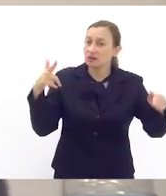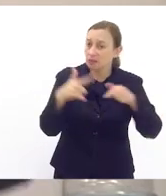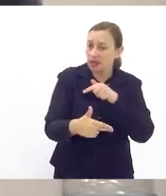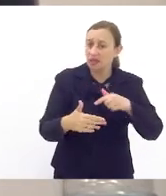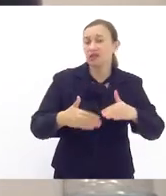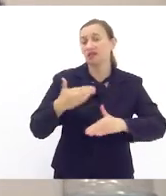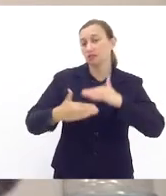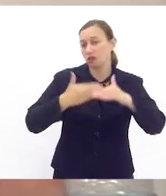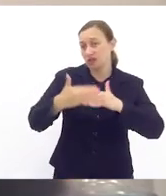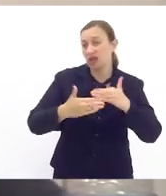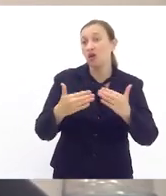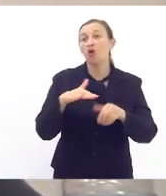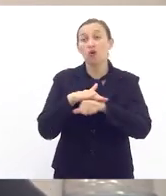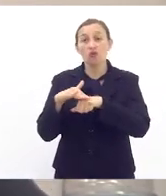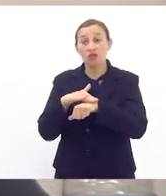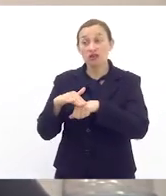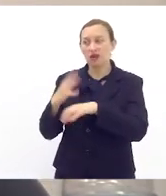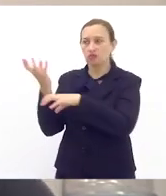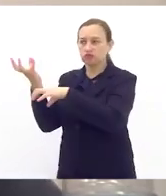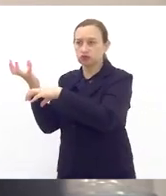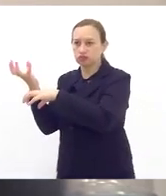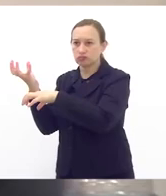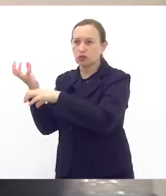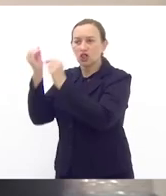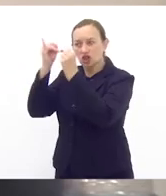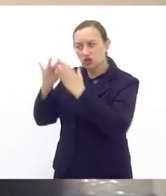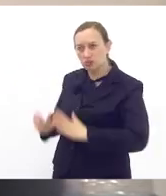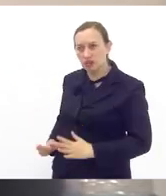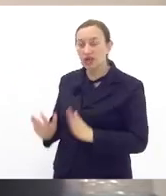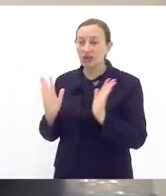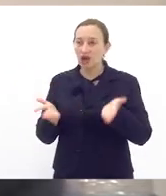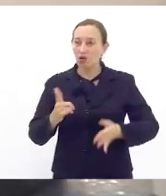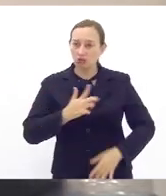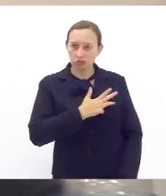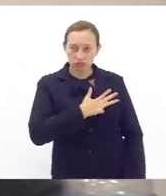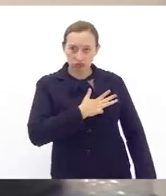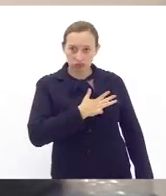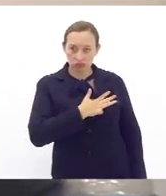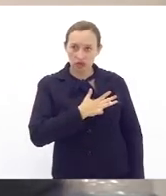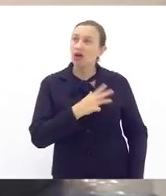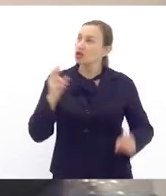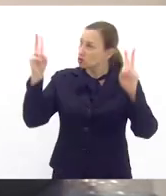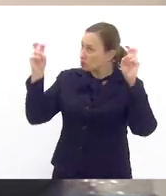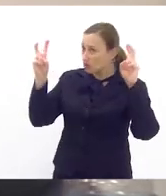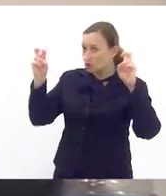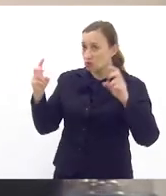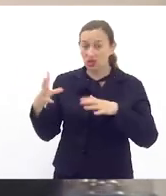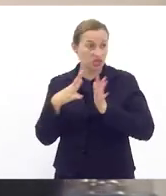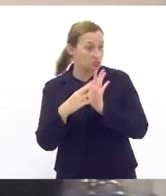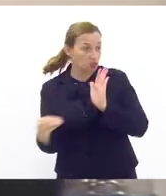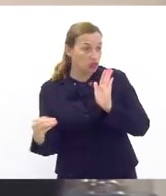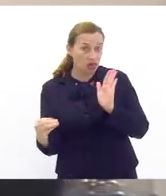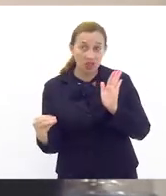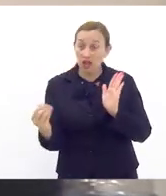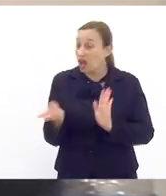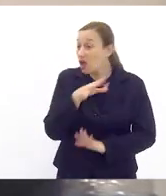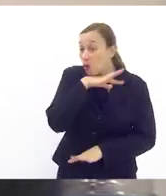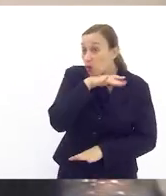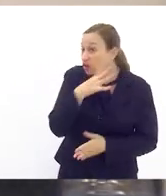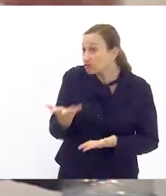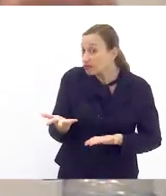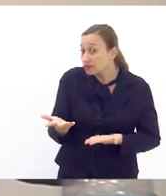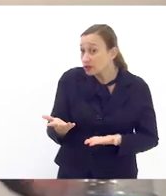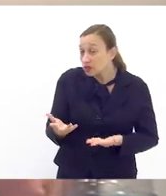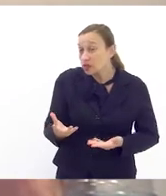temos que conversar com o Congresso Nacional e agora com o presidente Lula sobre isso esse modelo de concessão é falido